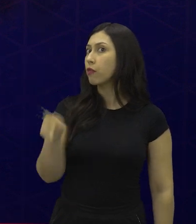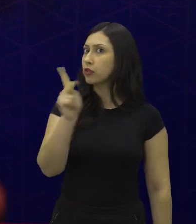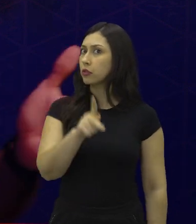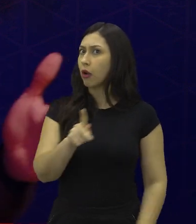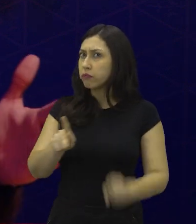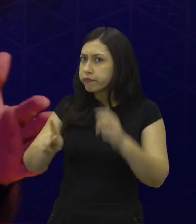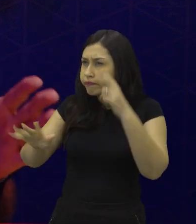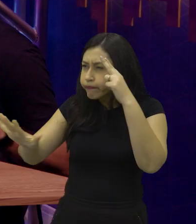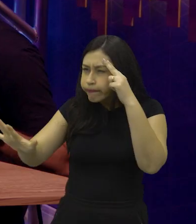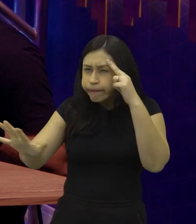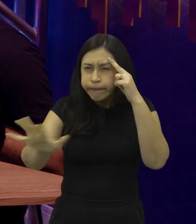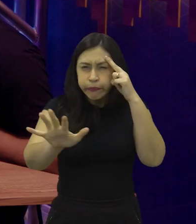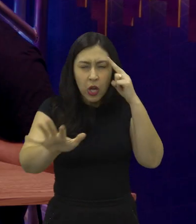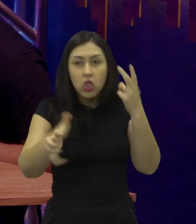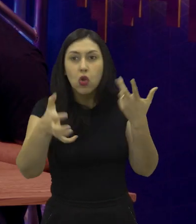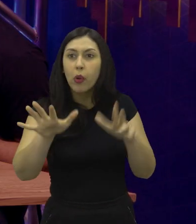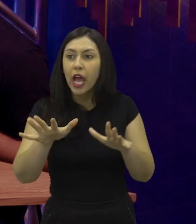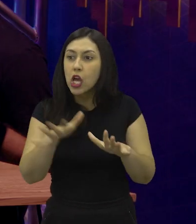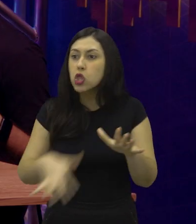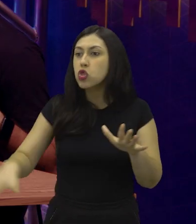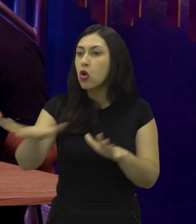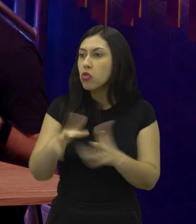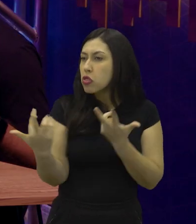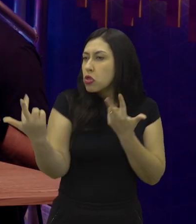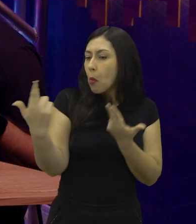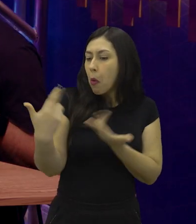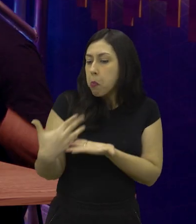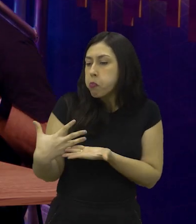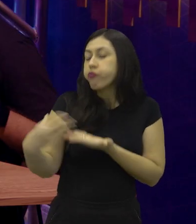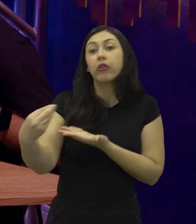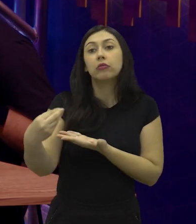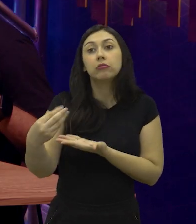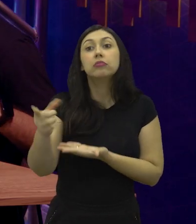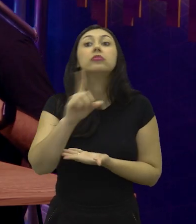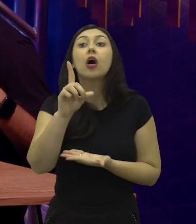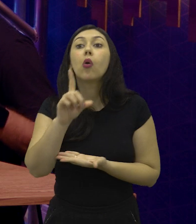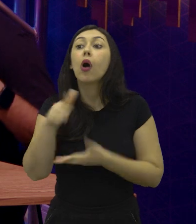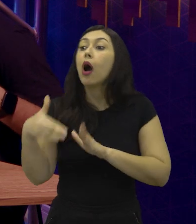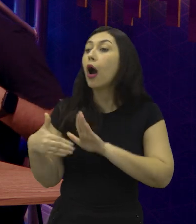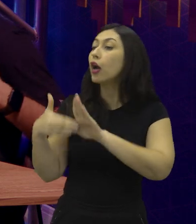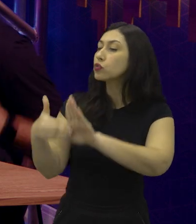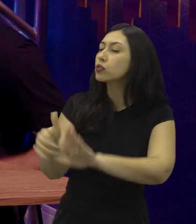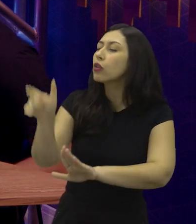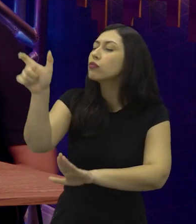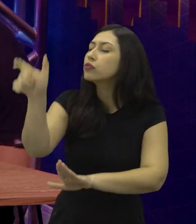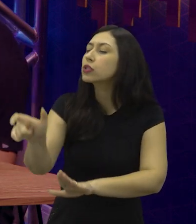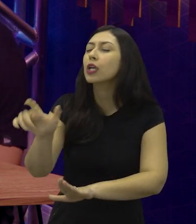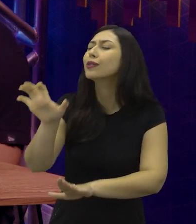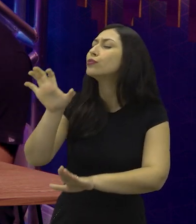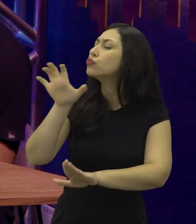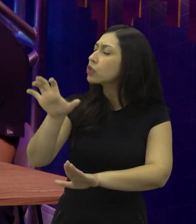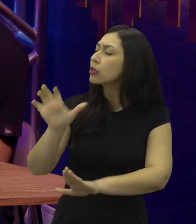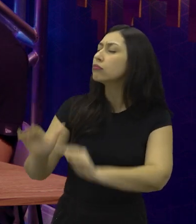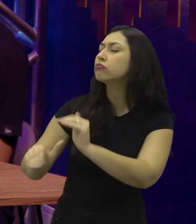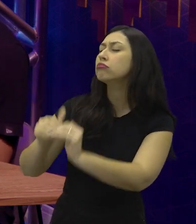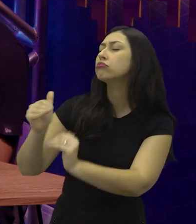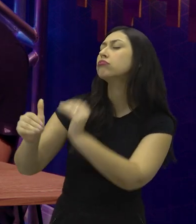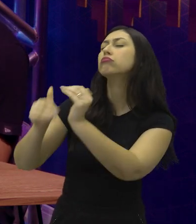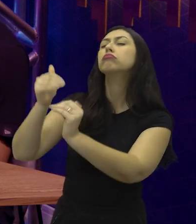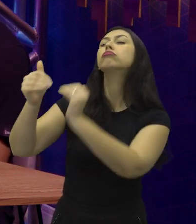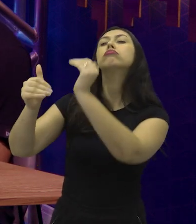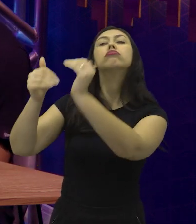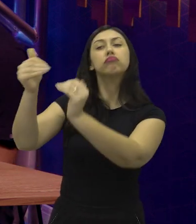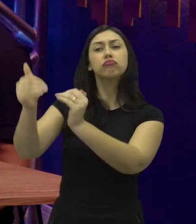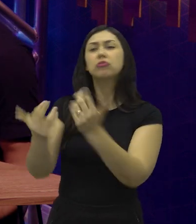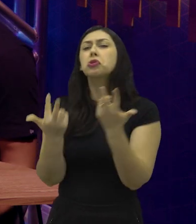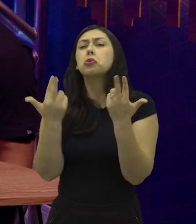outros Xavierzinhos, ele quer... que as pessoas sejam elas mesmas, a melhor versão delas mesmas, né? Uhum. Então, é